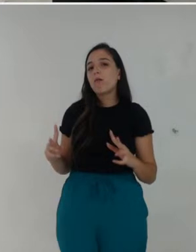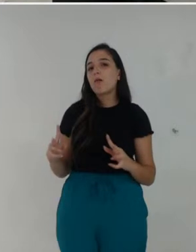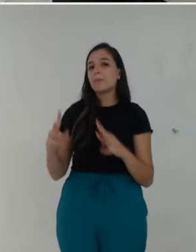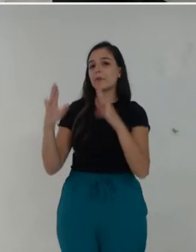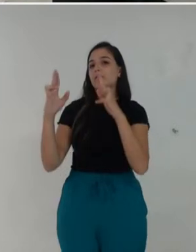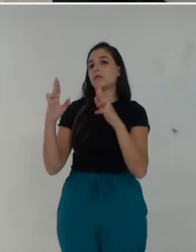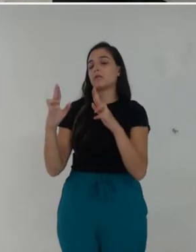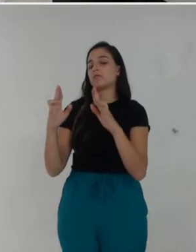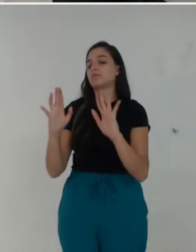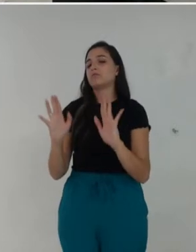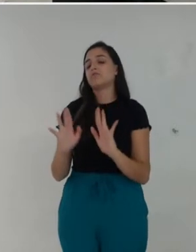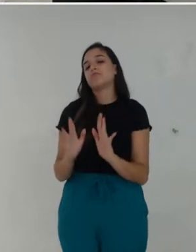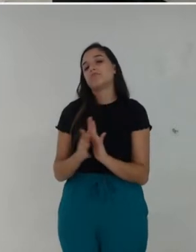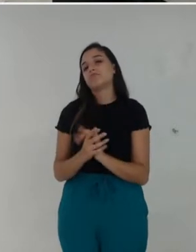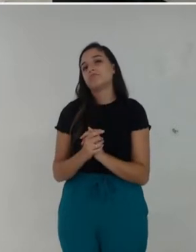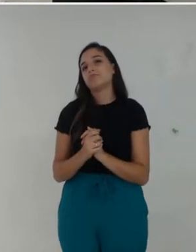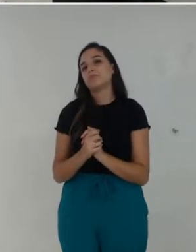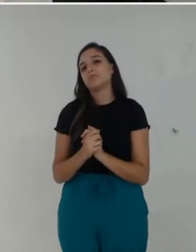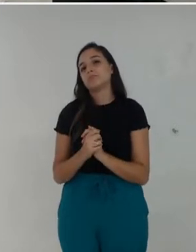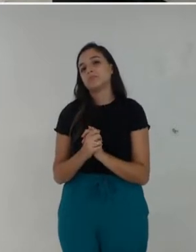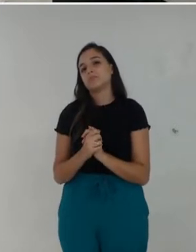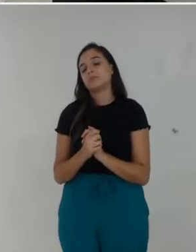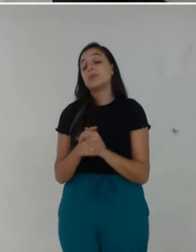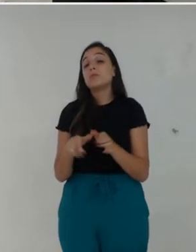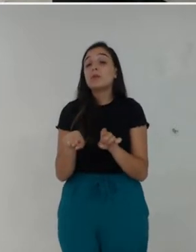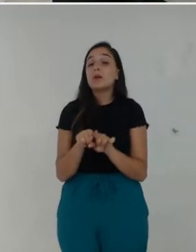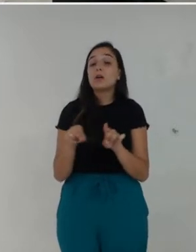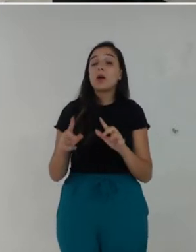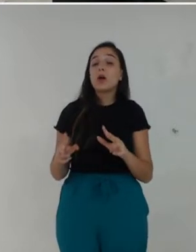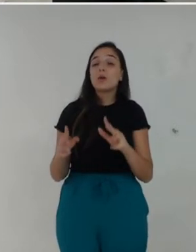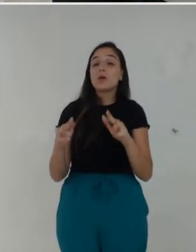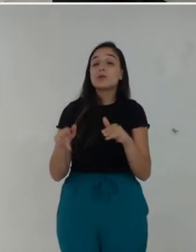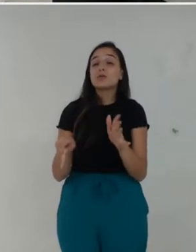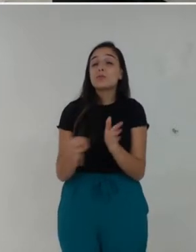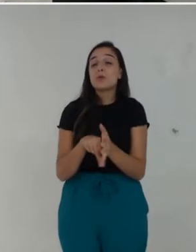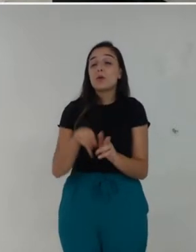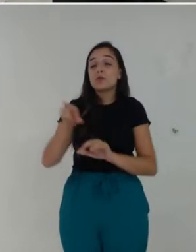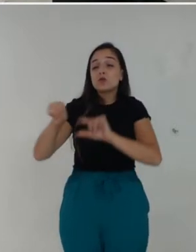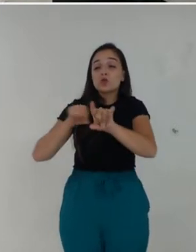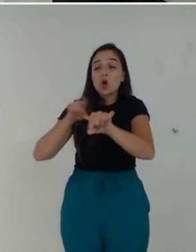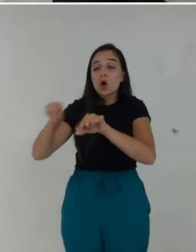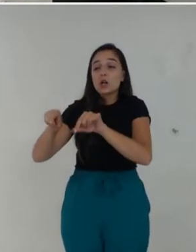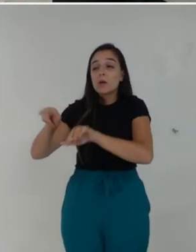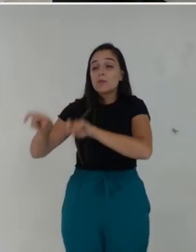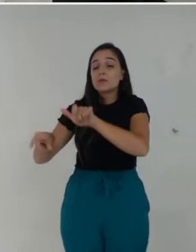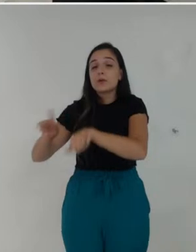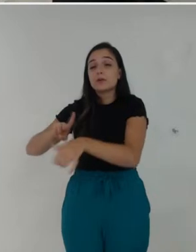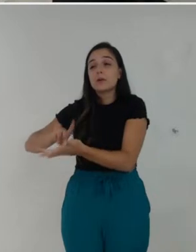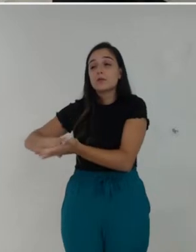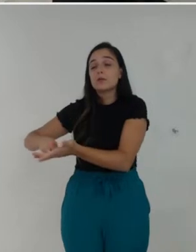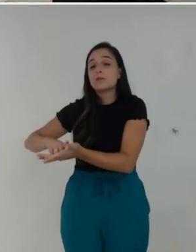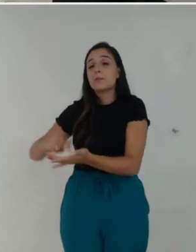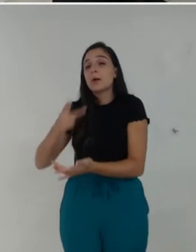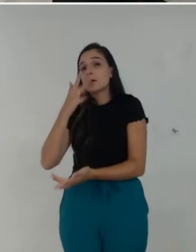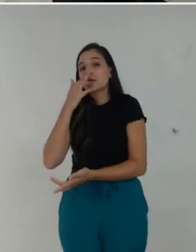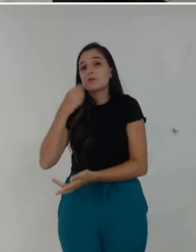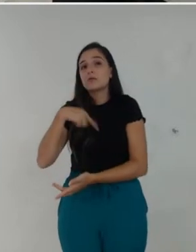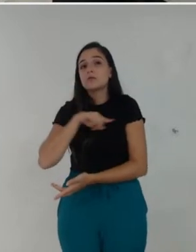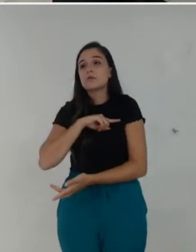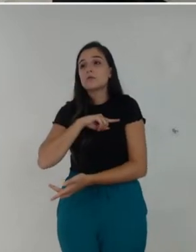prévio. E o recorte da seleção de tradutores acabou sendo bastante elástico. A gente foi fazendo mais ou menos ao sabor